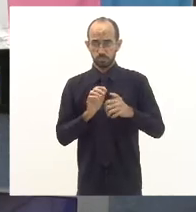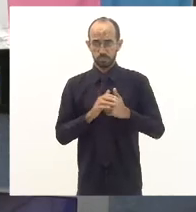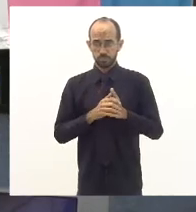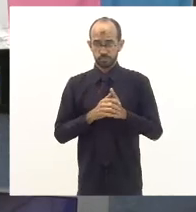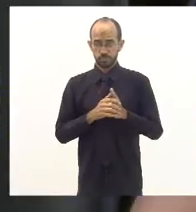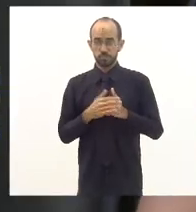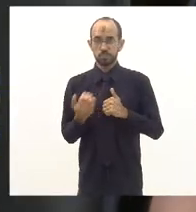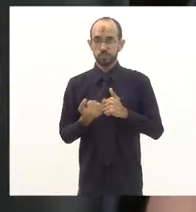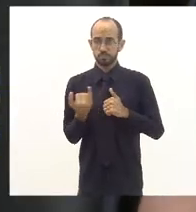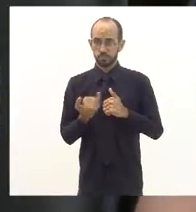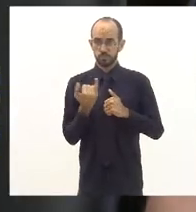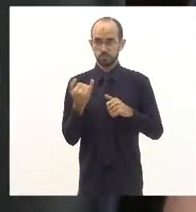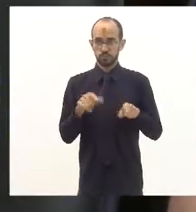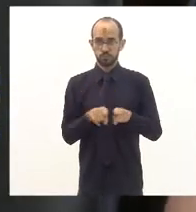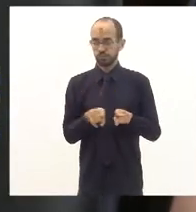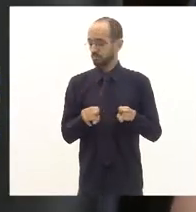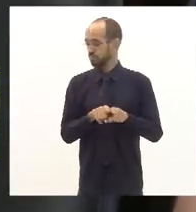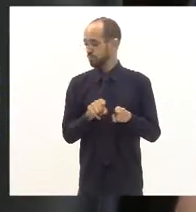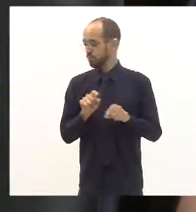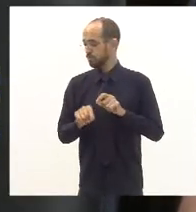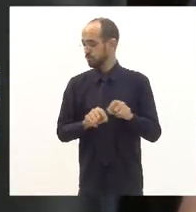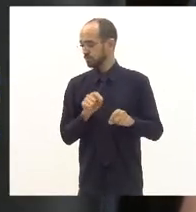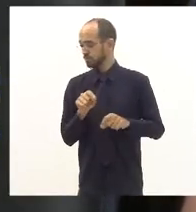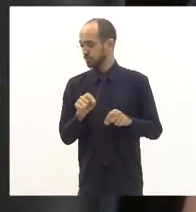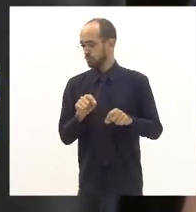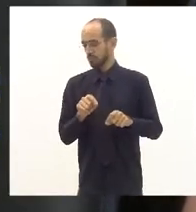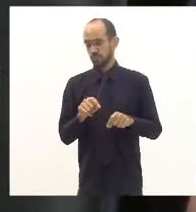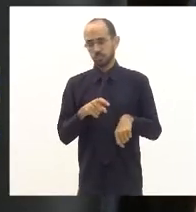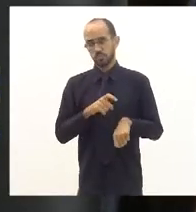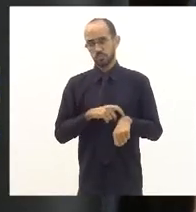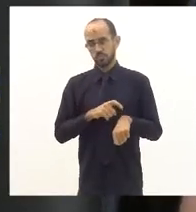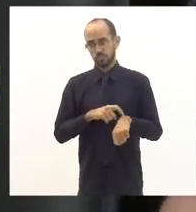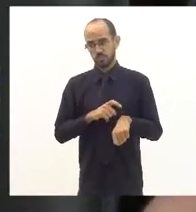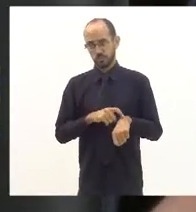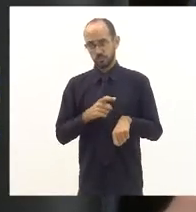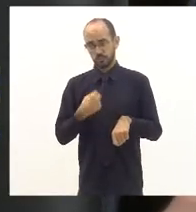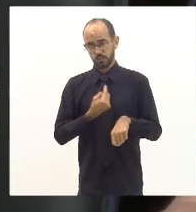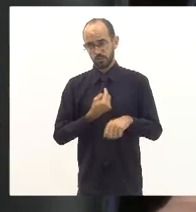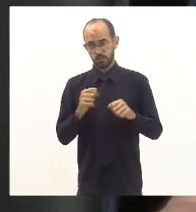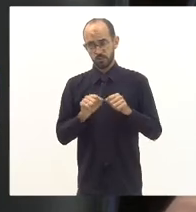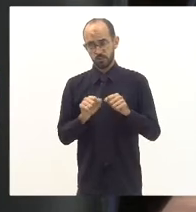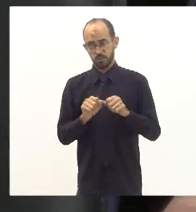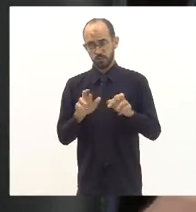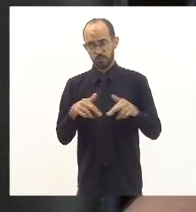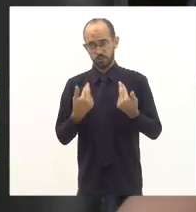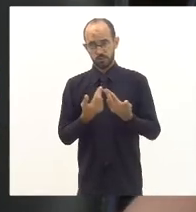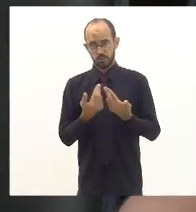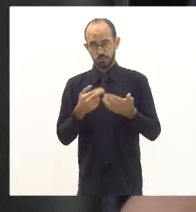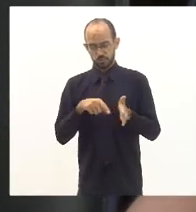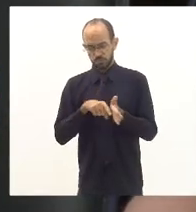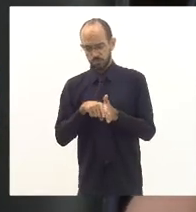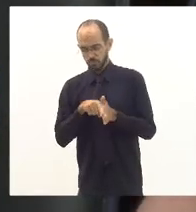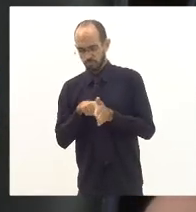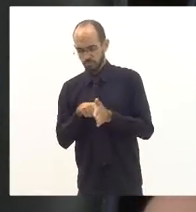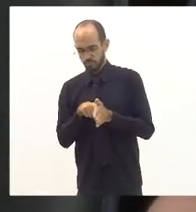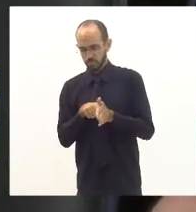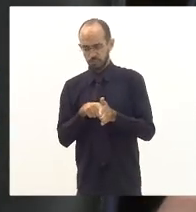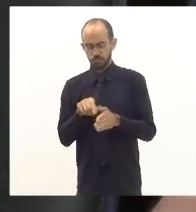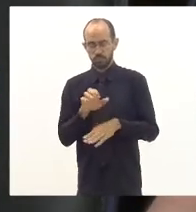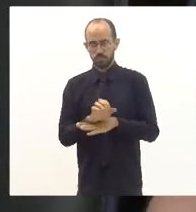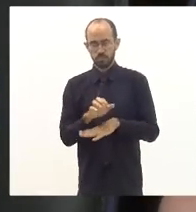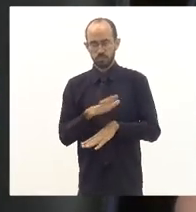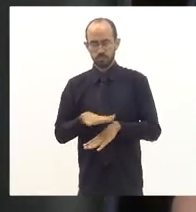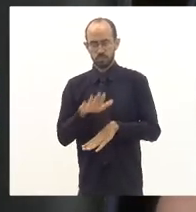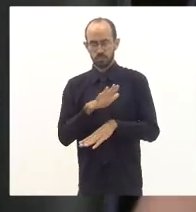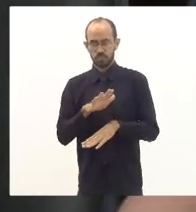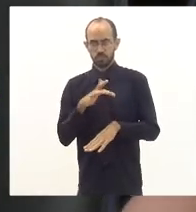muito importante. Nesse momento, a gente está fazendo reuniões para conferência, pré-conferência estadual de saúde